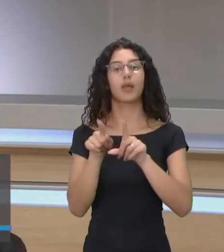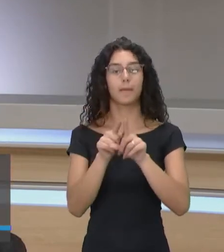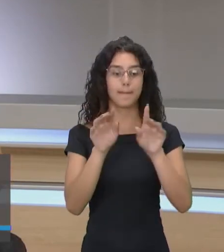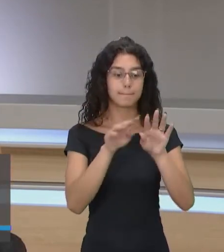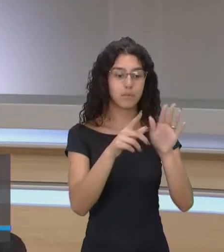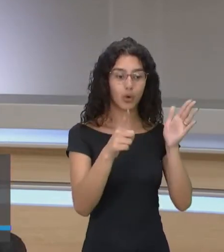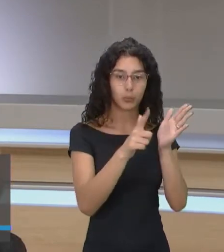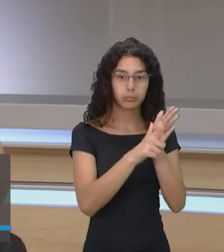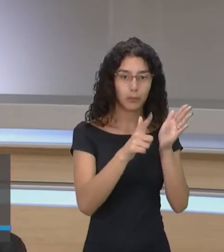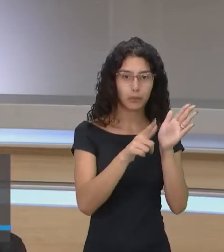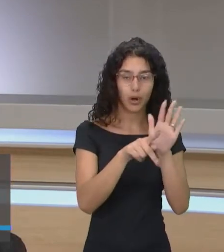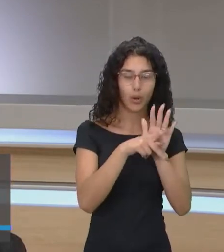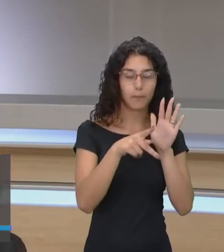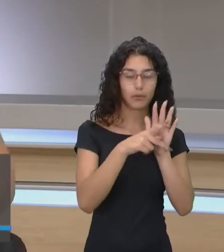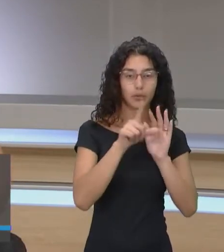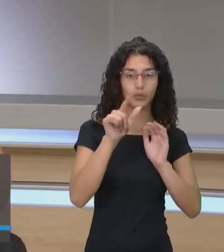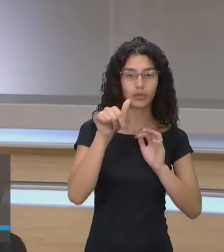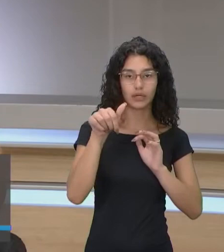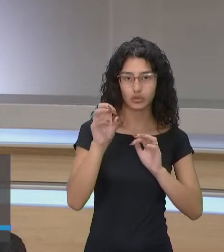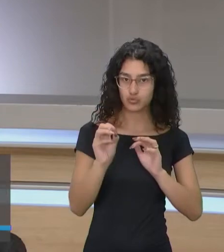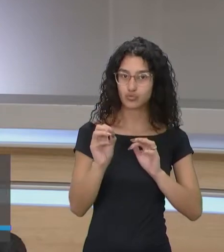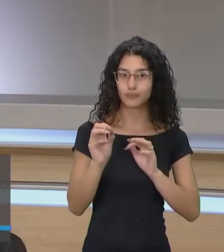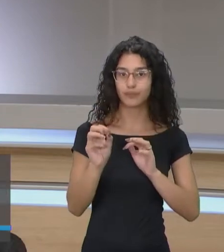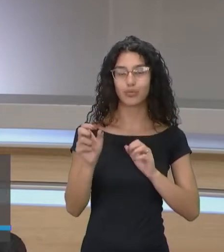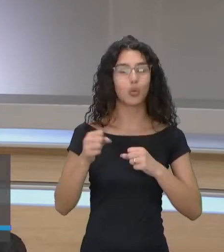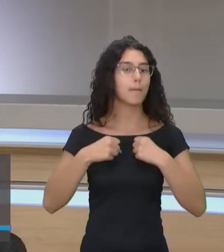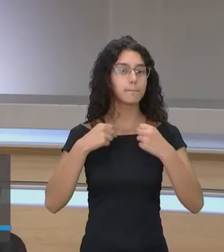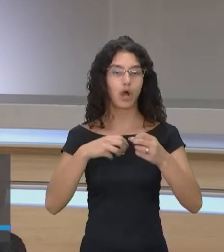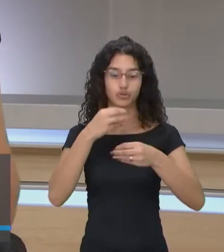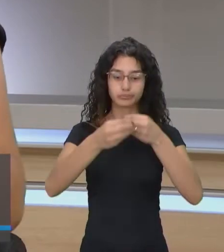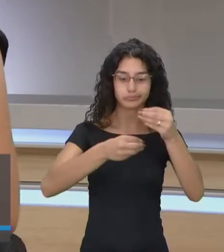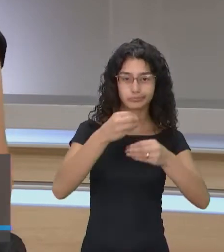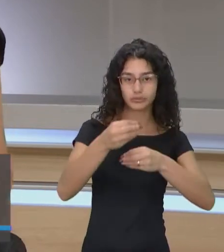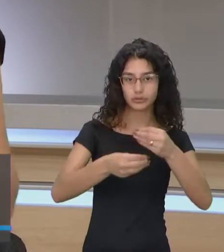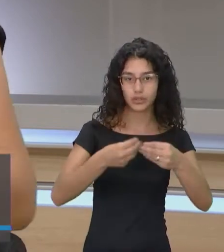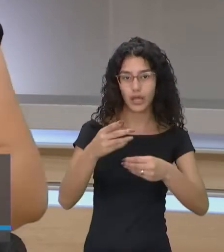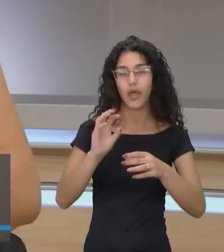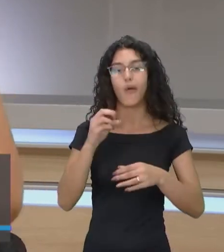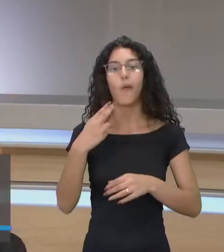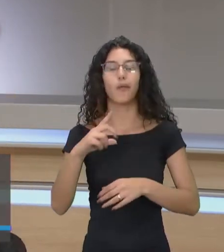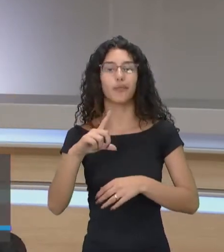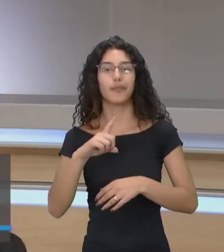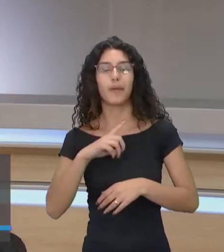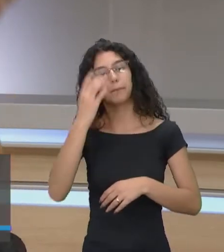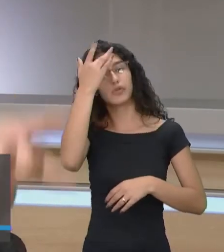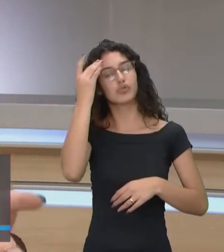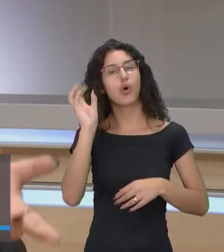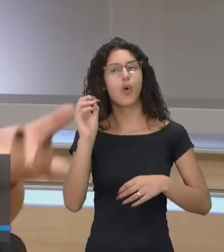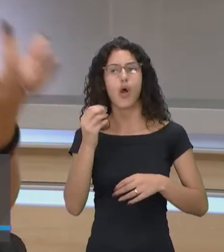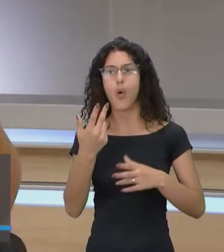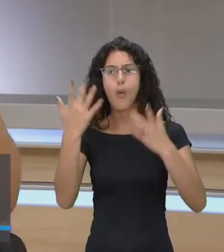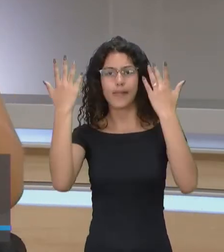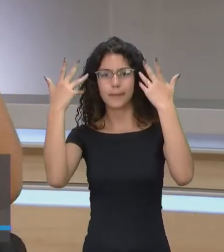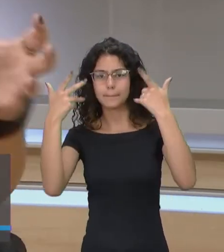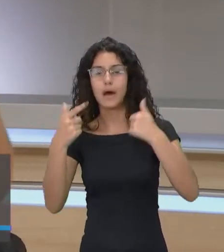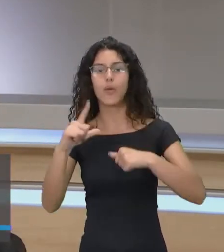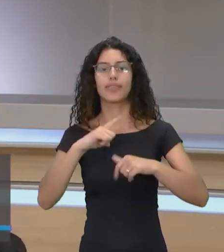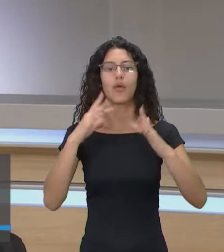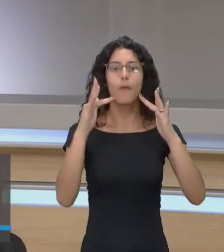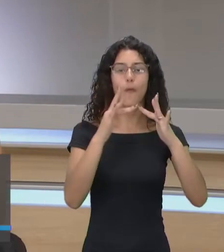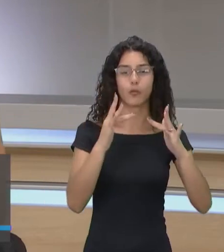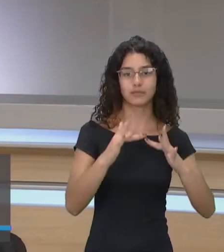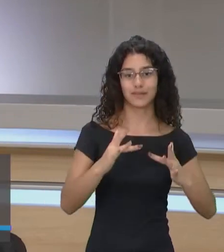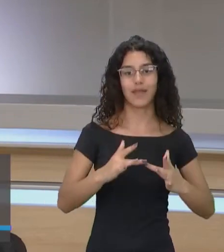especial. Não pode estar misturado em outros lixos ou dar a possibilidade que algum animal, pessoa, enfim, qualquer coisa, entre